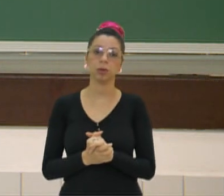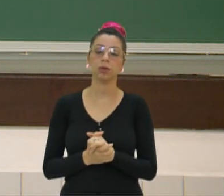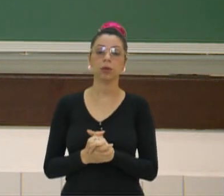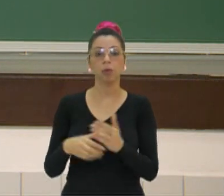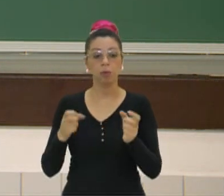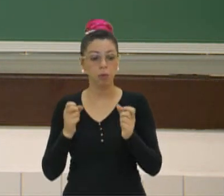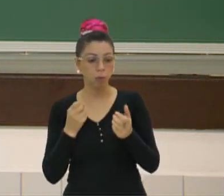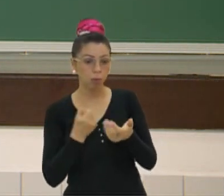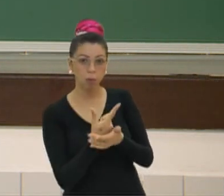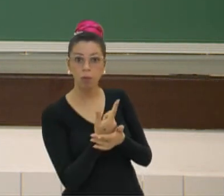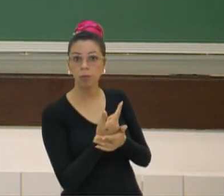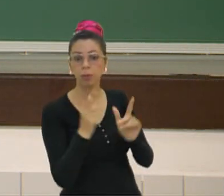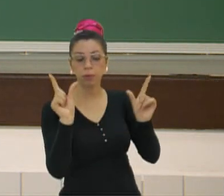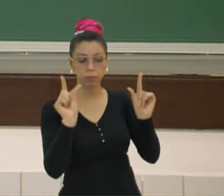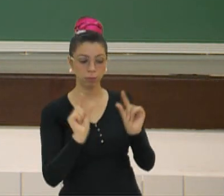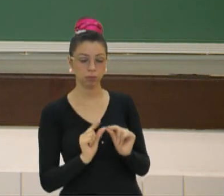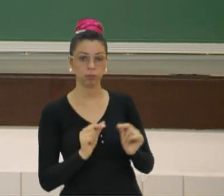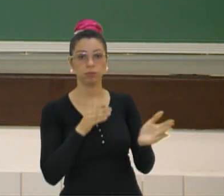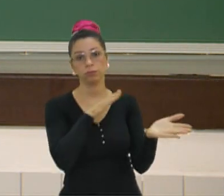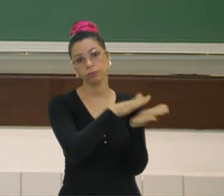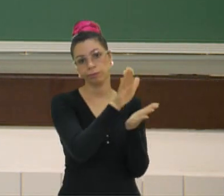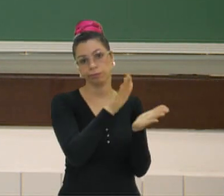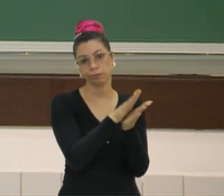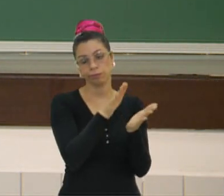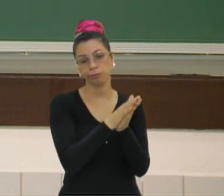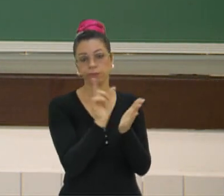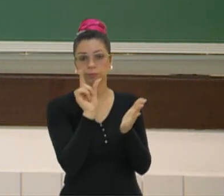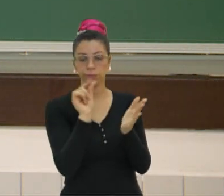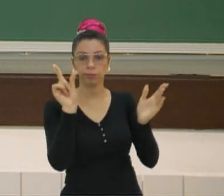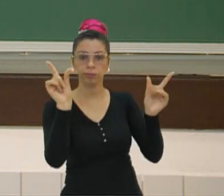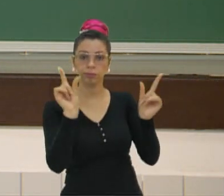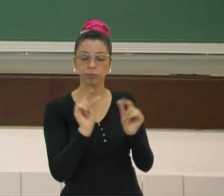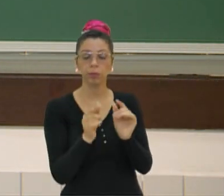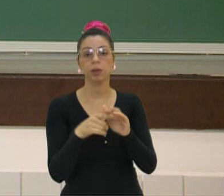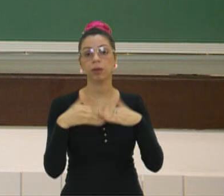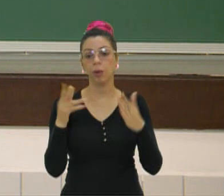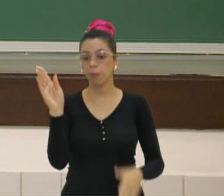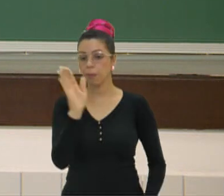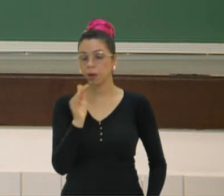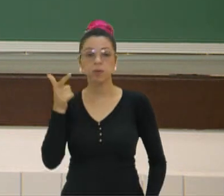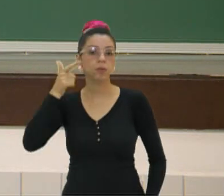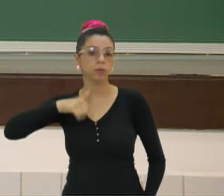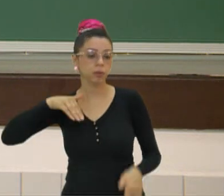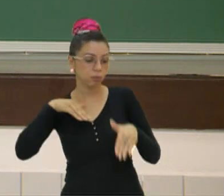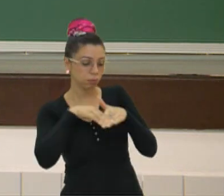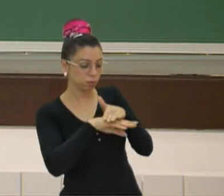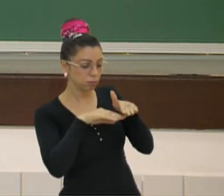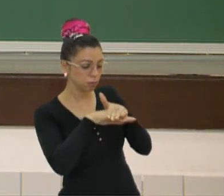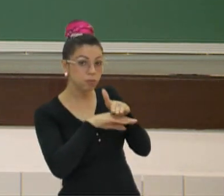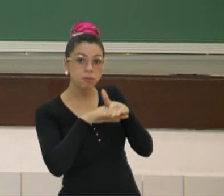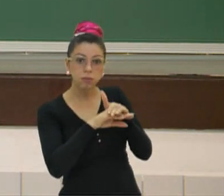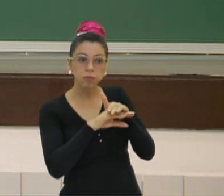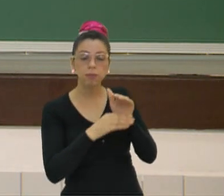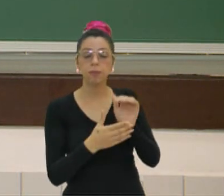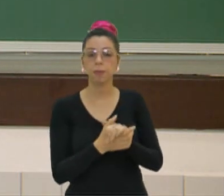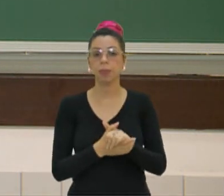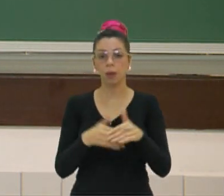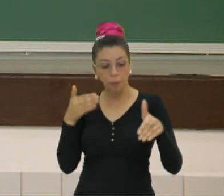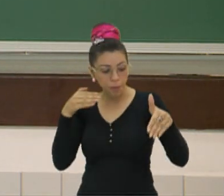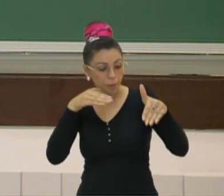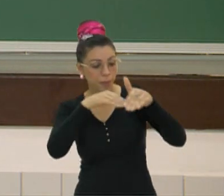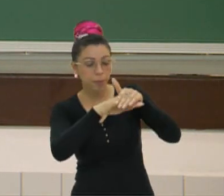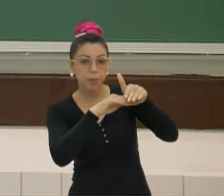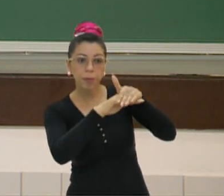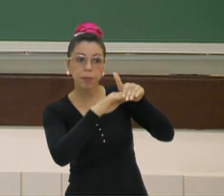compra menos, quer dizer, gasta menos o dinheirinho. E o Brasil fez então reservas. Essas reservas foram praticamente consumidas